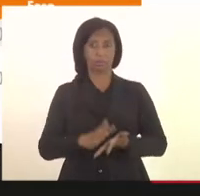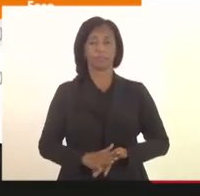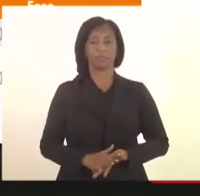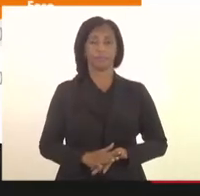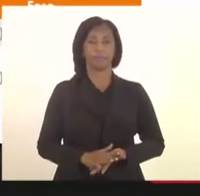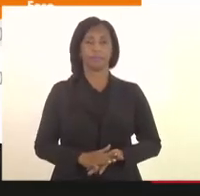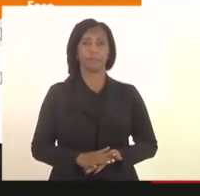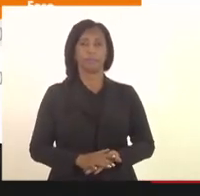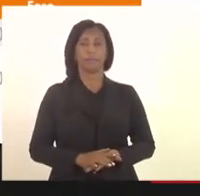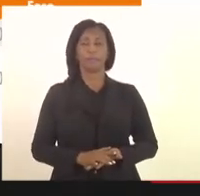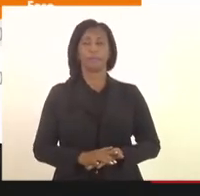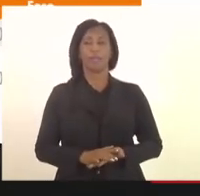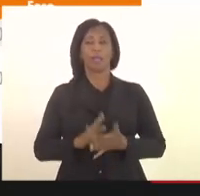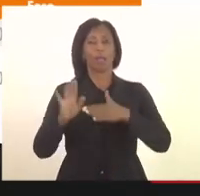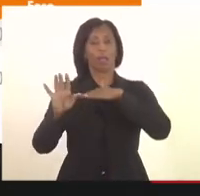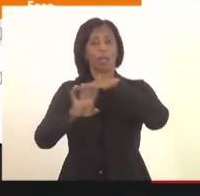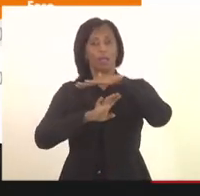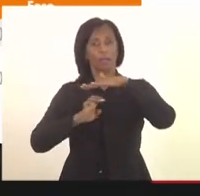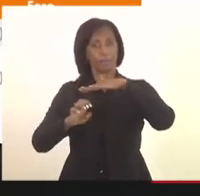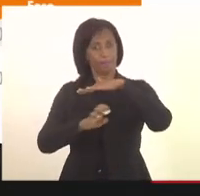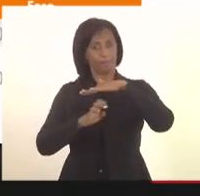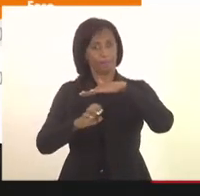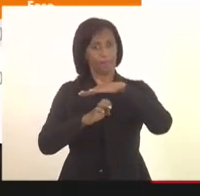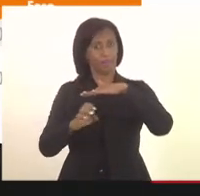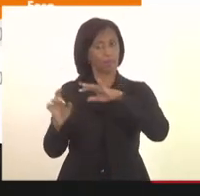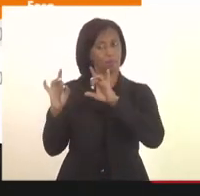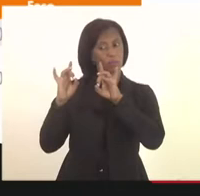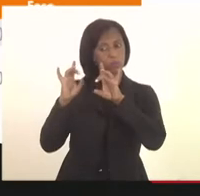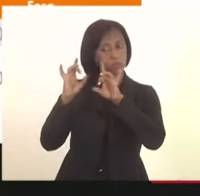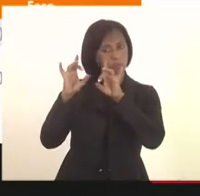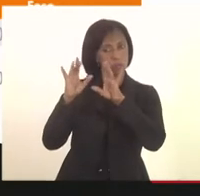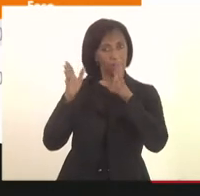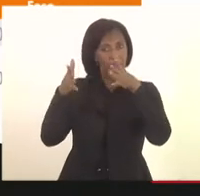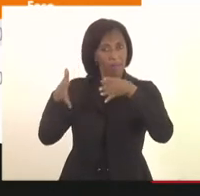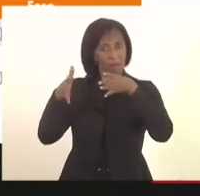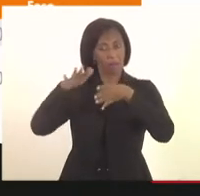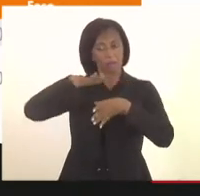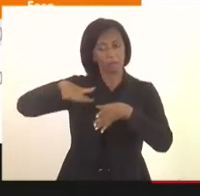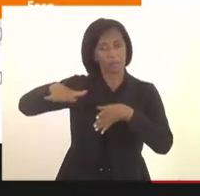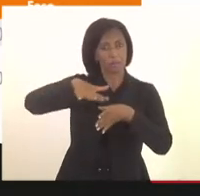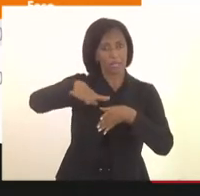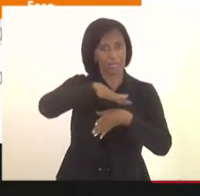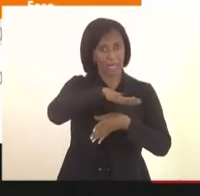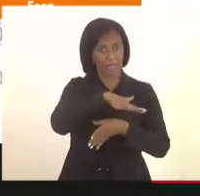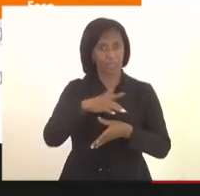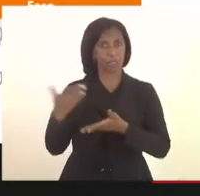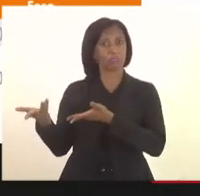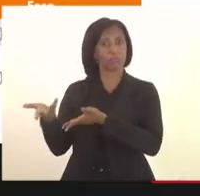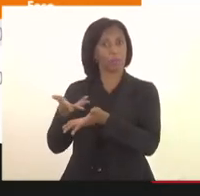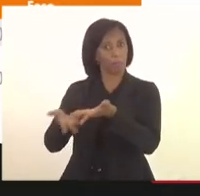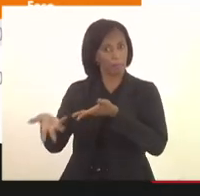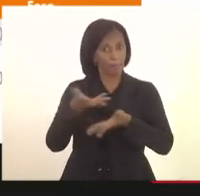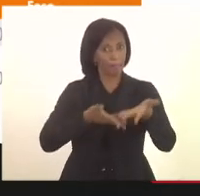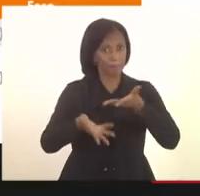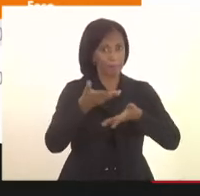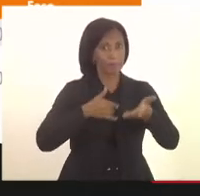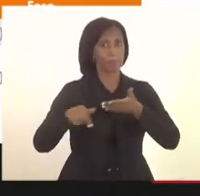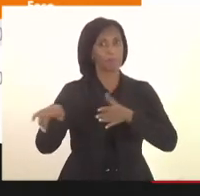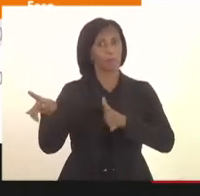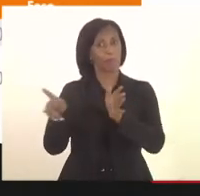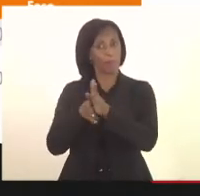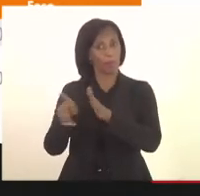Brasil, mas aqui estamos falando especificamente das áreas que temos participação aqui no estado do Rio de Janeiro,